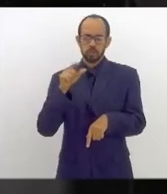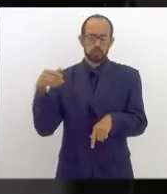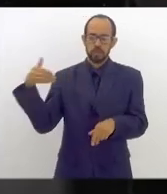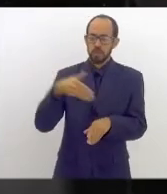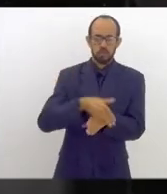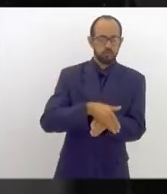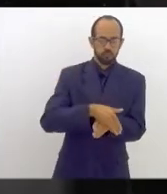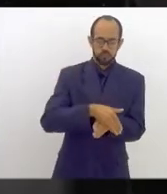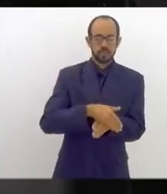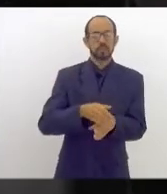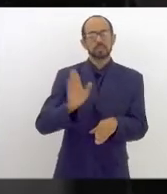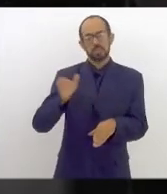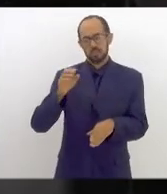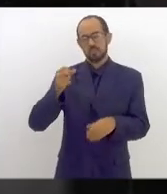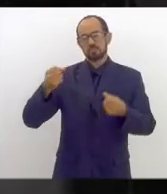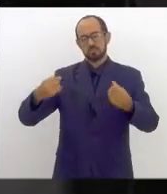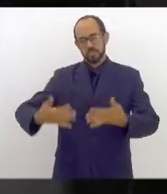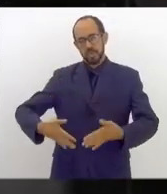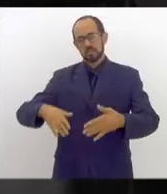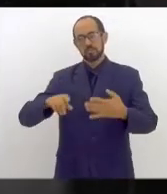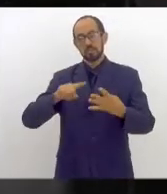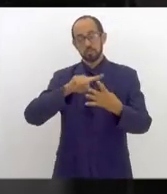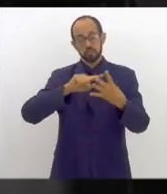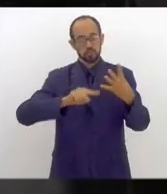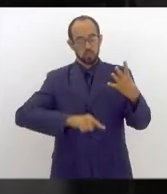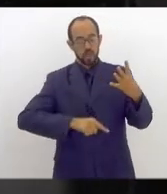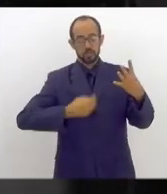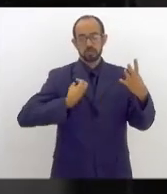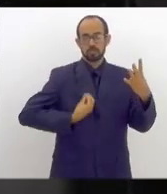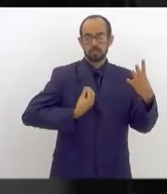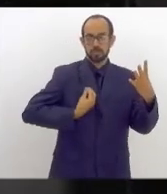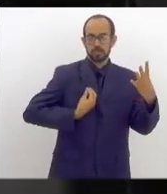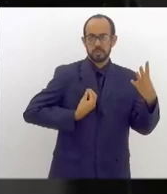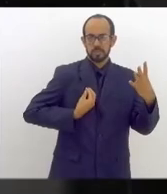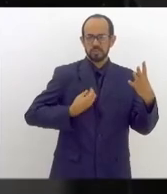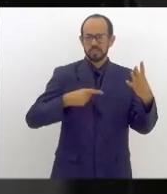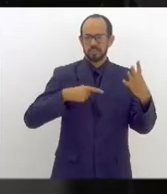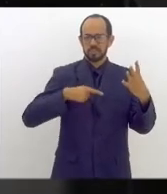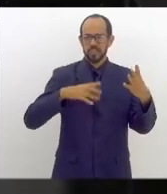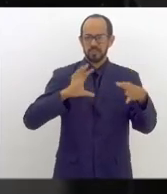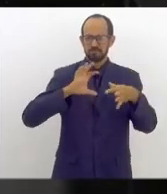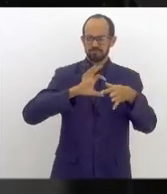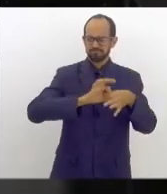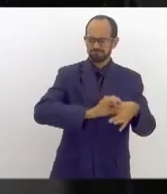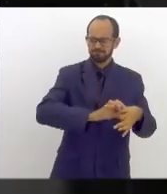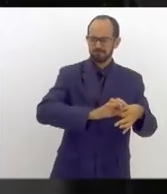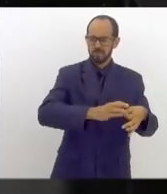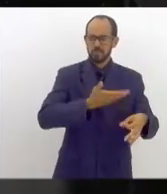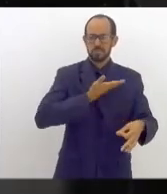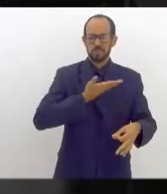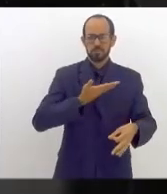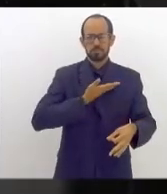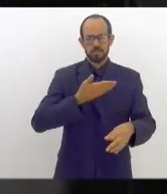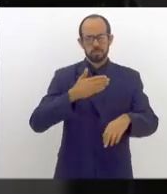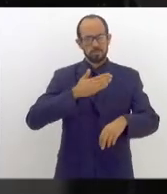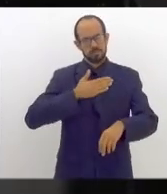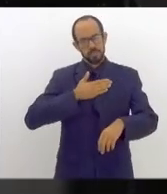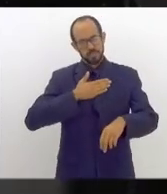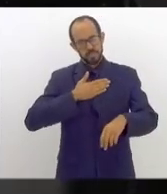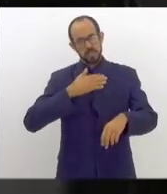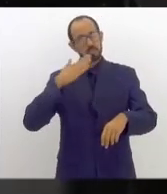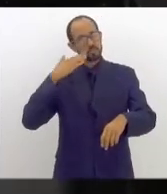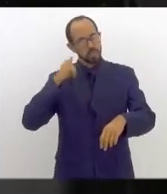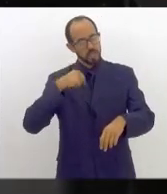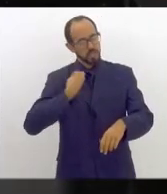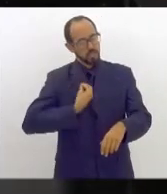estão aqui mas os quatro presentes tem laços profundos de amizade comigo por isso eu sei um pouquinho da vida deles